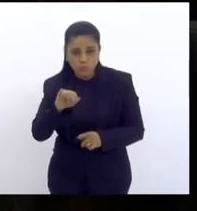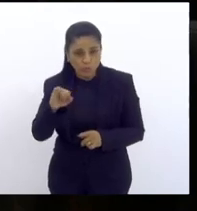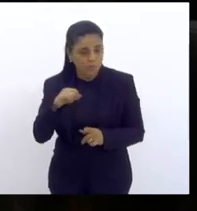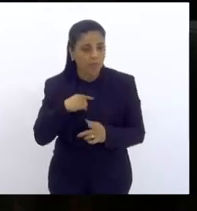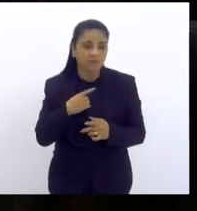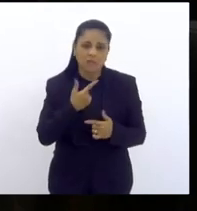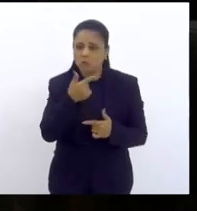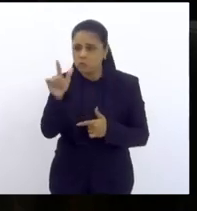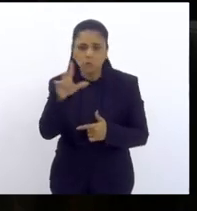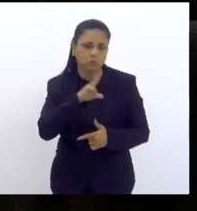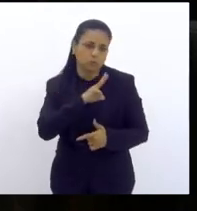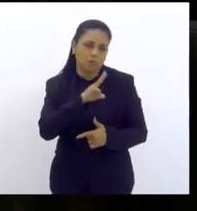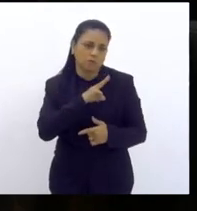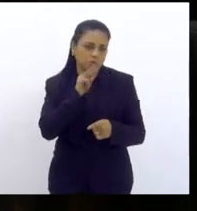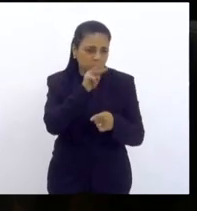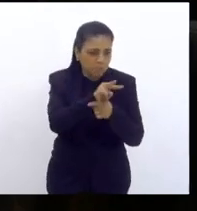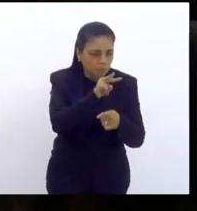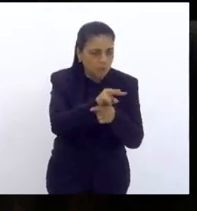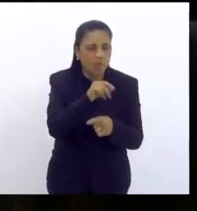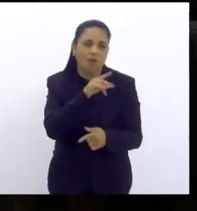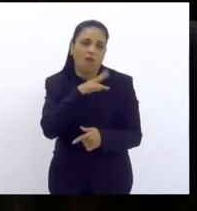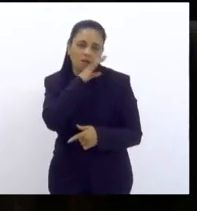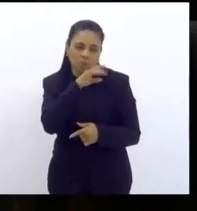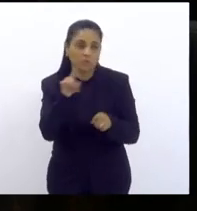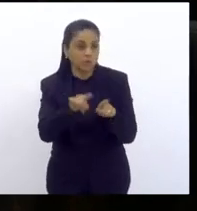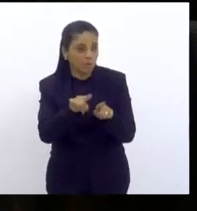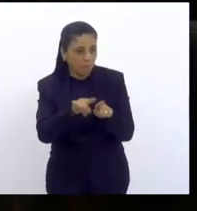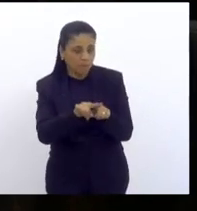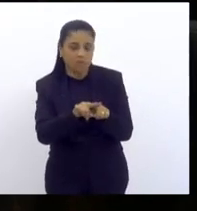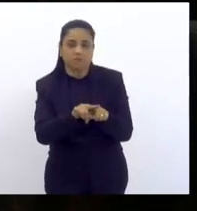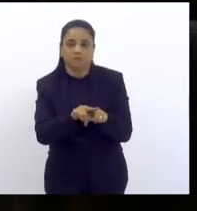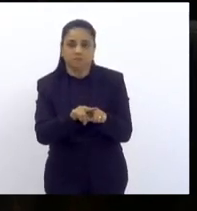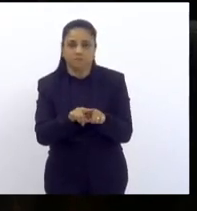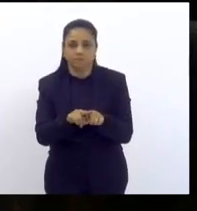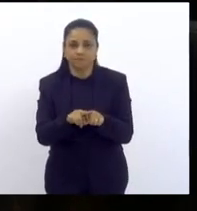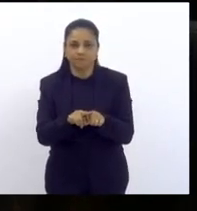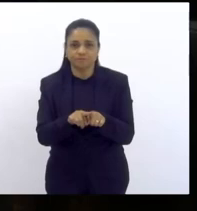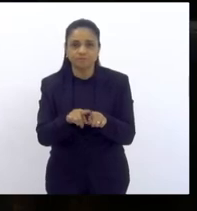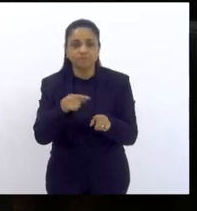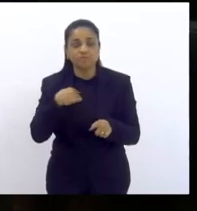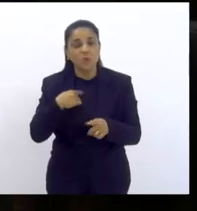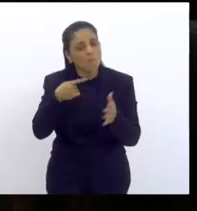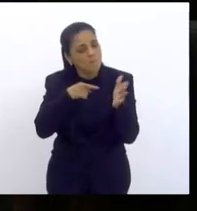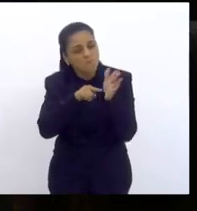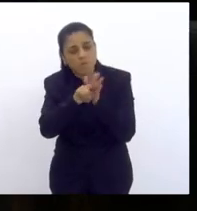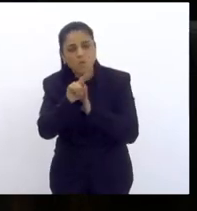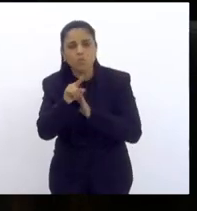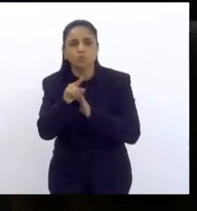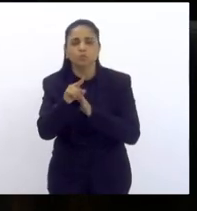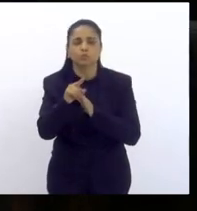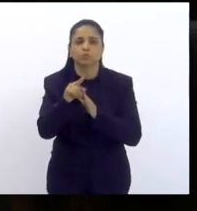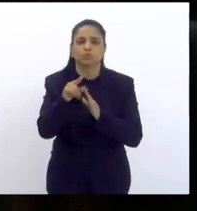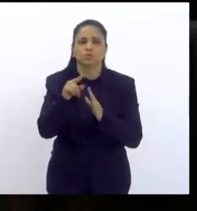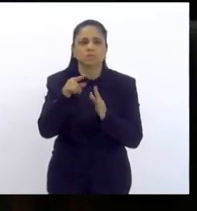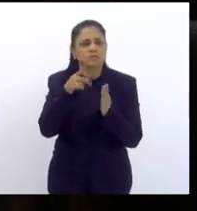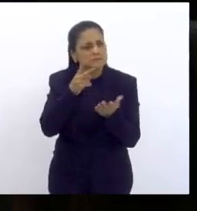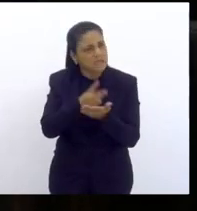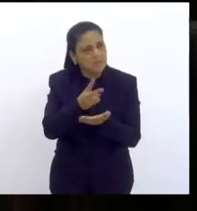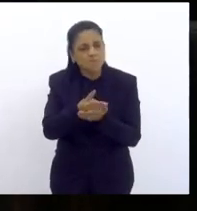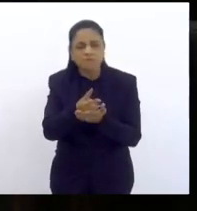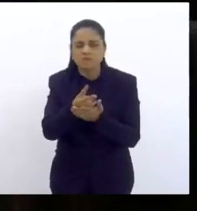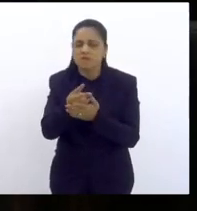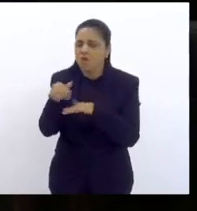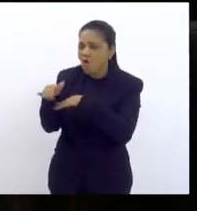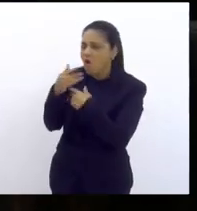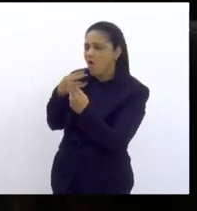protetores independentes na verdade Imagina eu sempre pergunto e comenta aqui com o